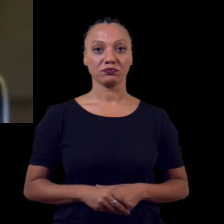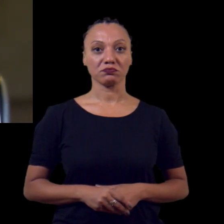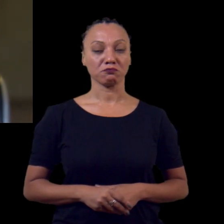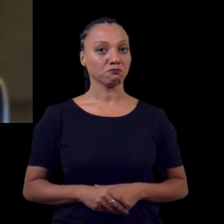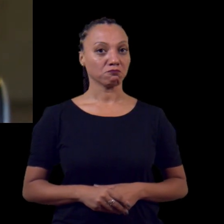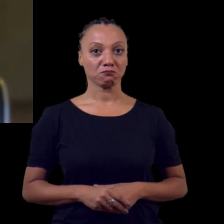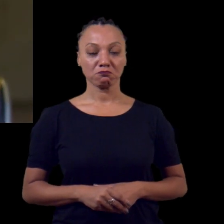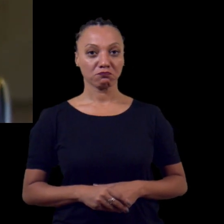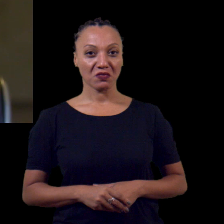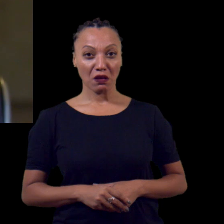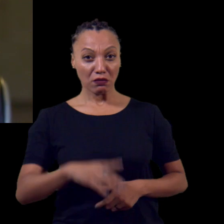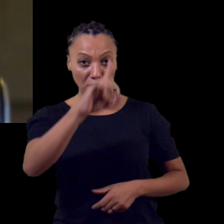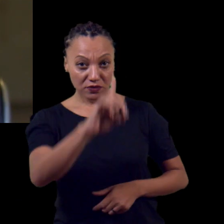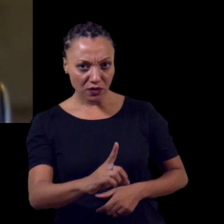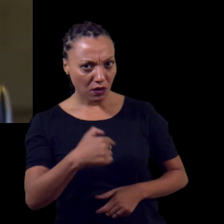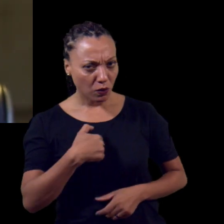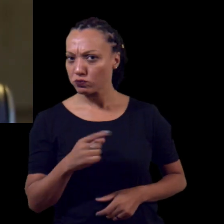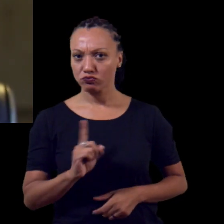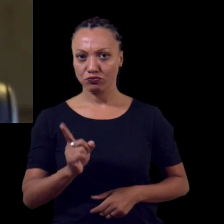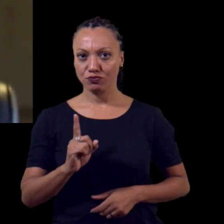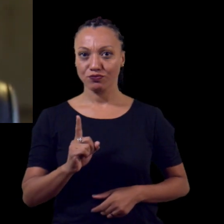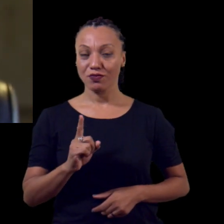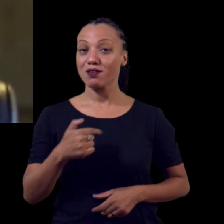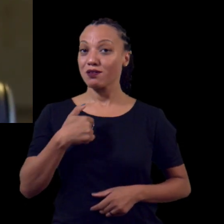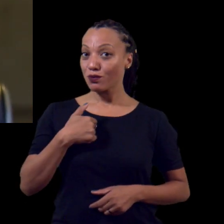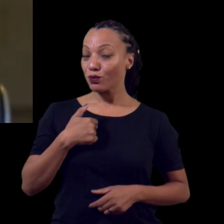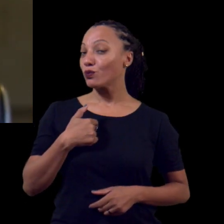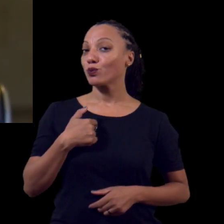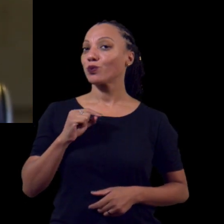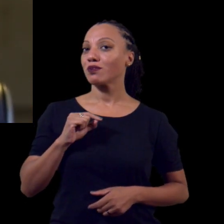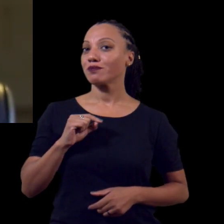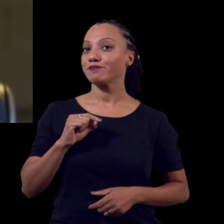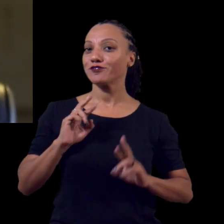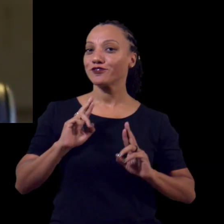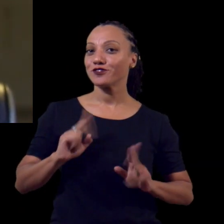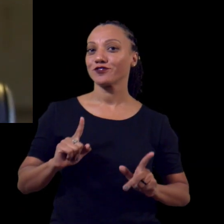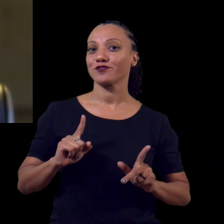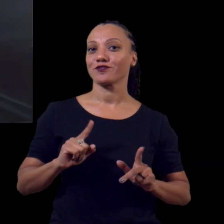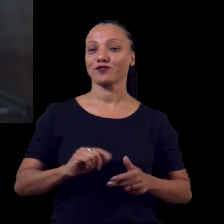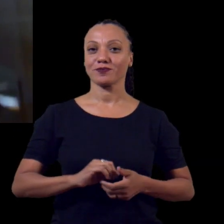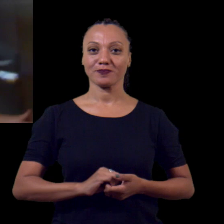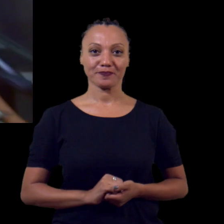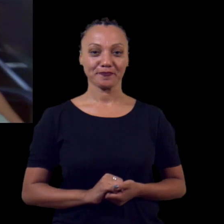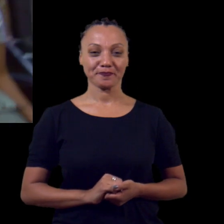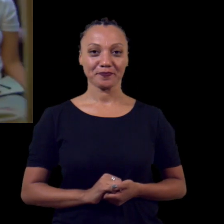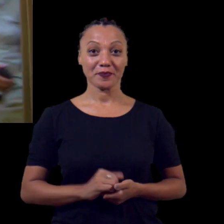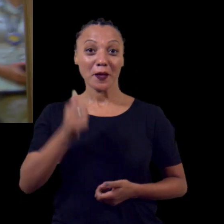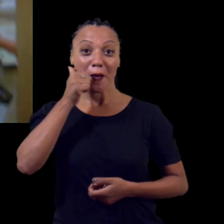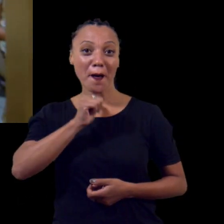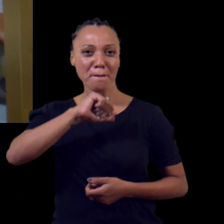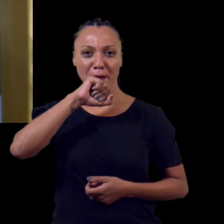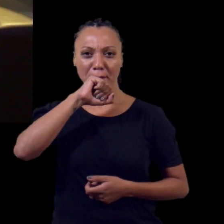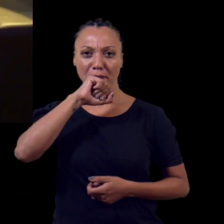Eu não considero deficiência, eu considero diferença. A minha mãe